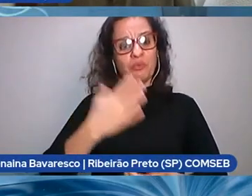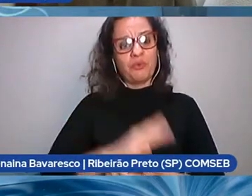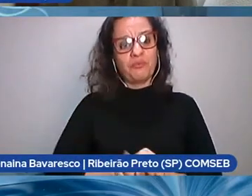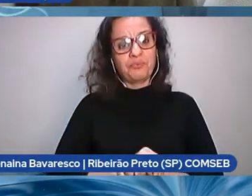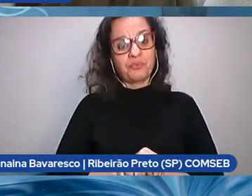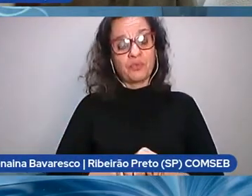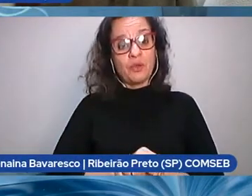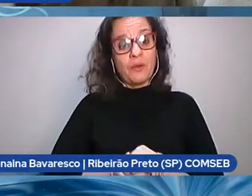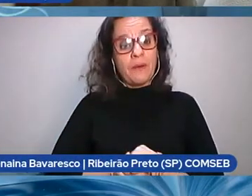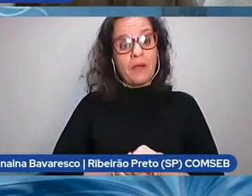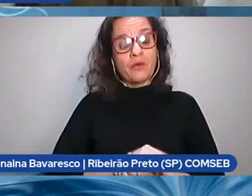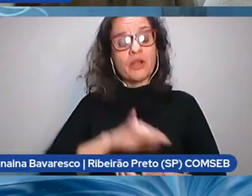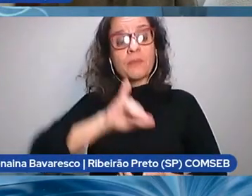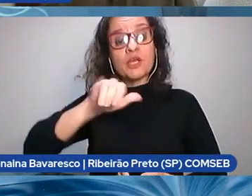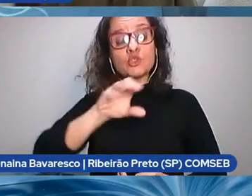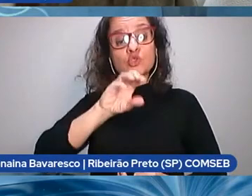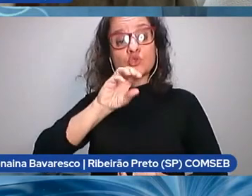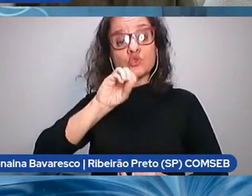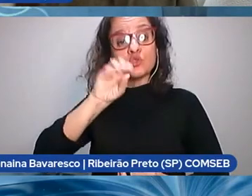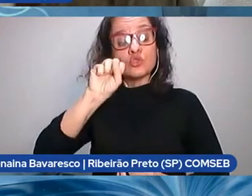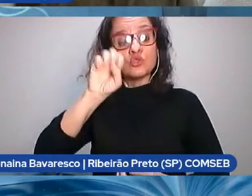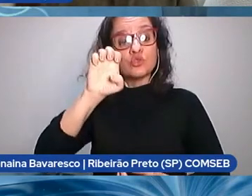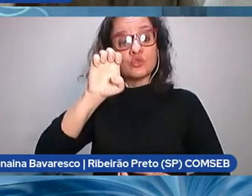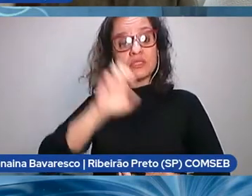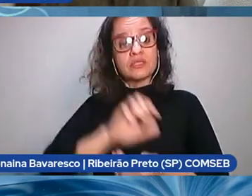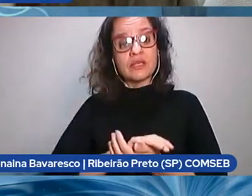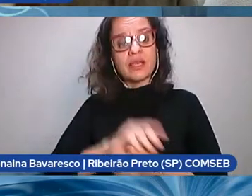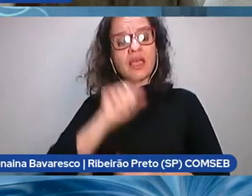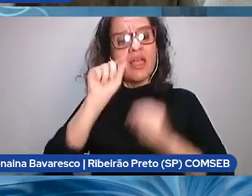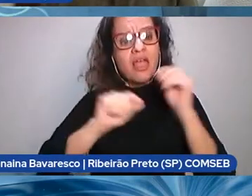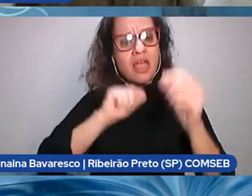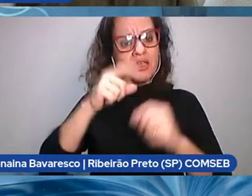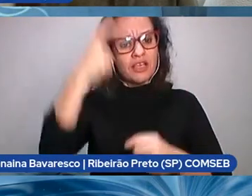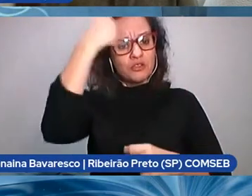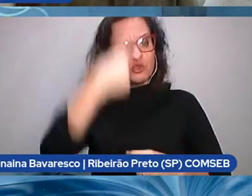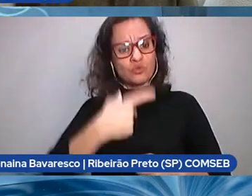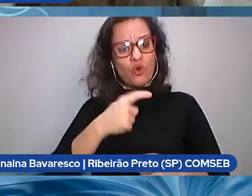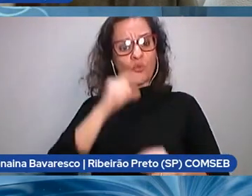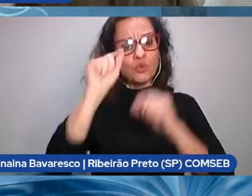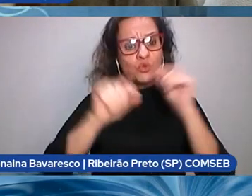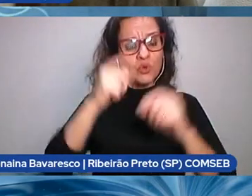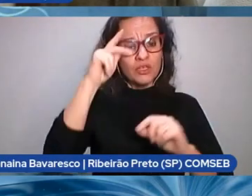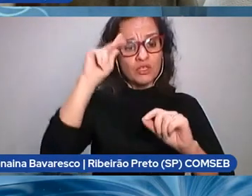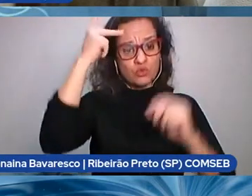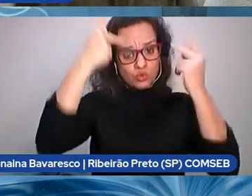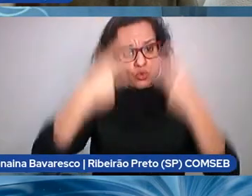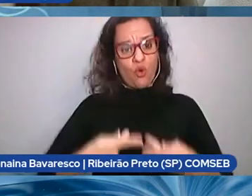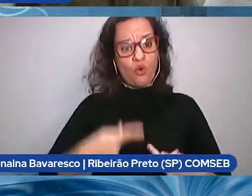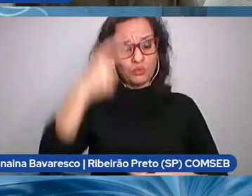José Alberto agora. José Alberto, quem somos? O que somos?